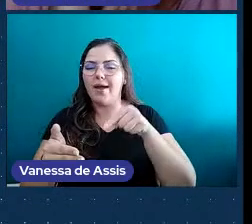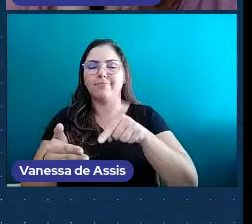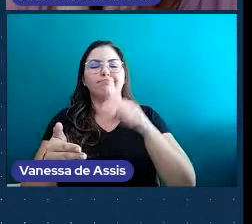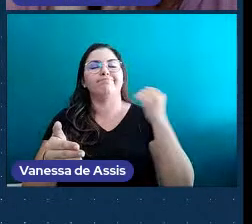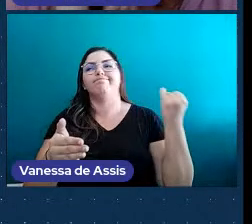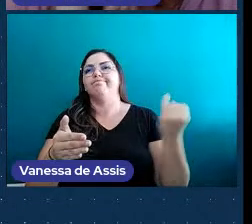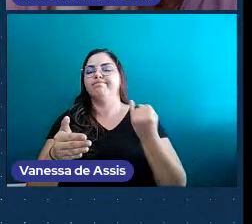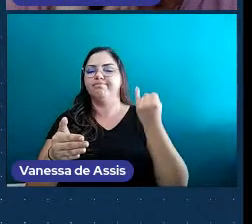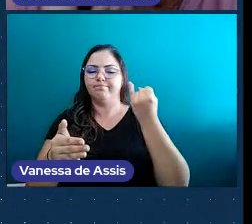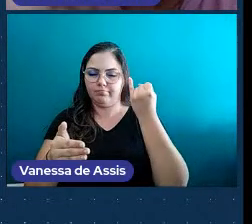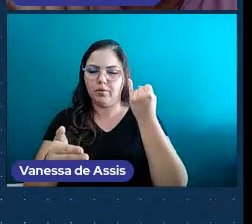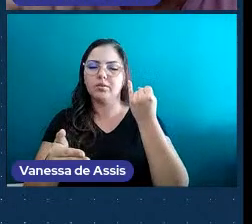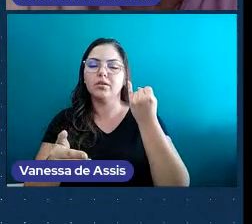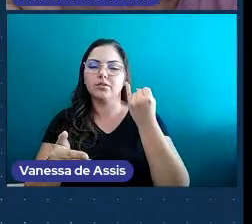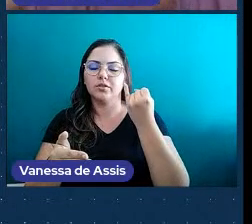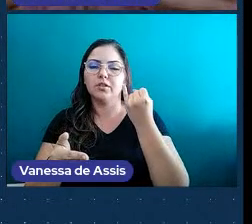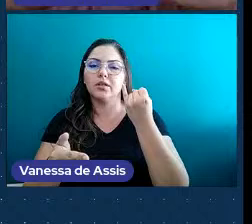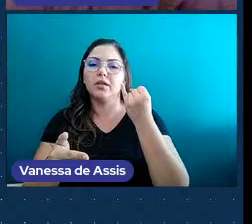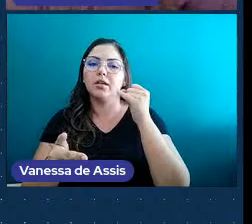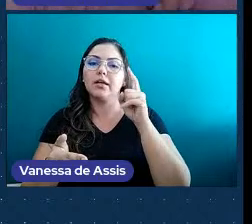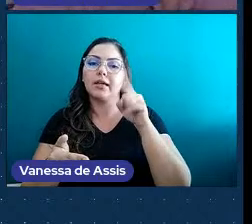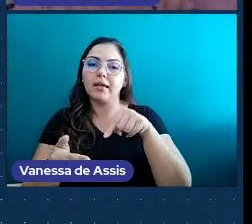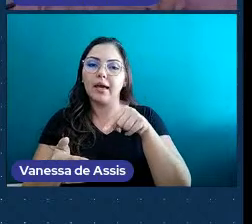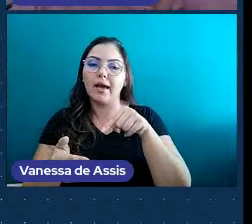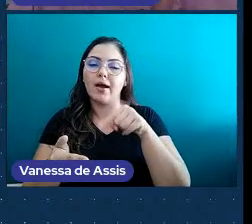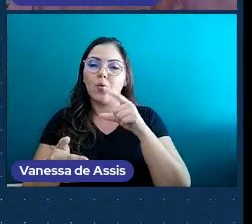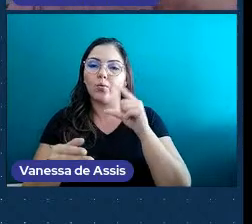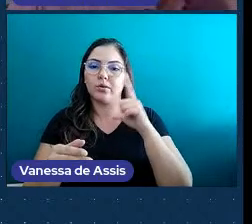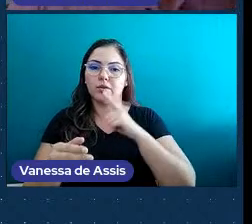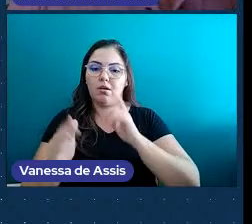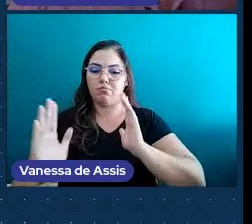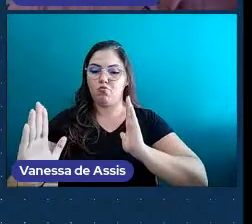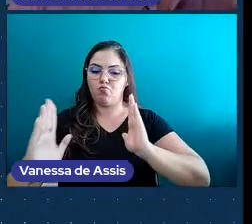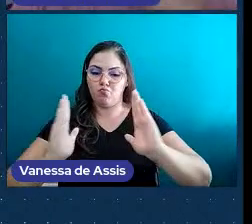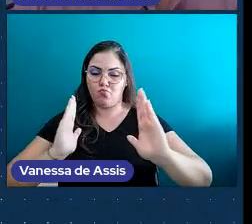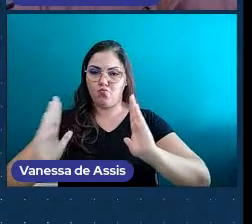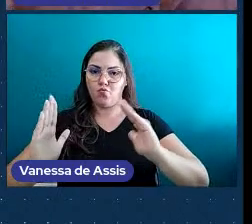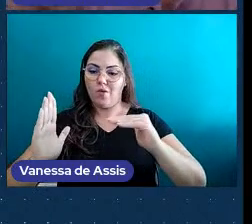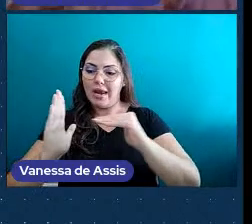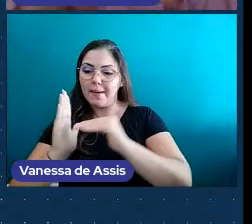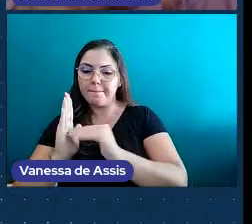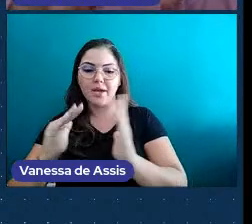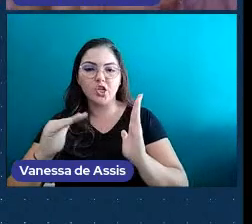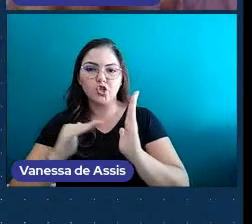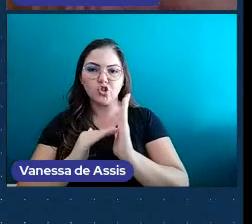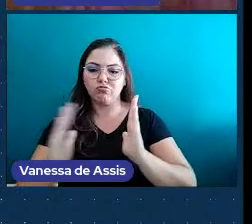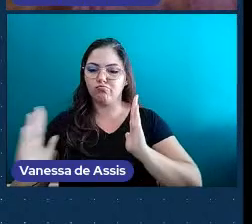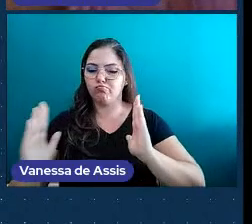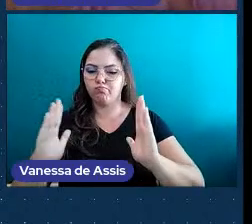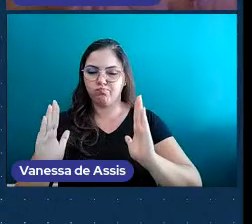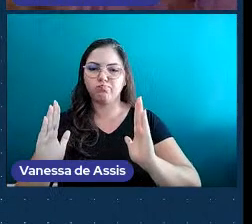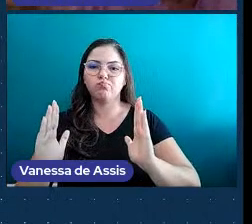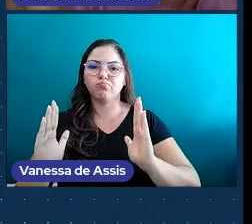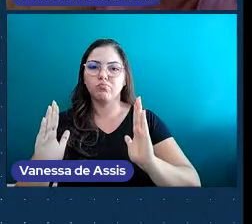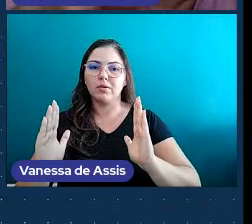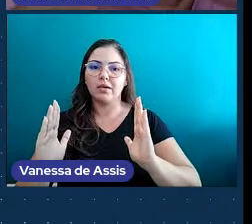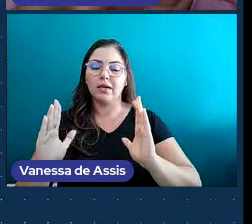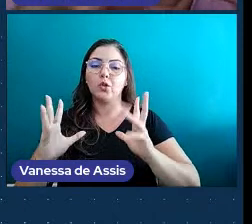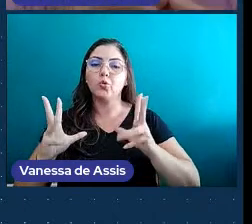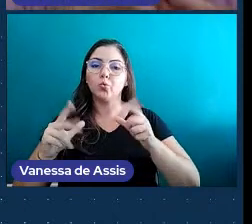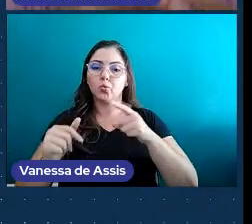ela é tão importante que ela determina os limites da sua pesquisa e ela diz exatamente aquilo que é o